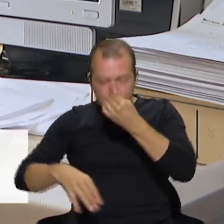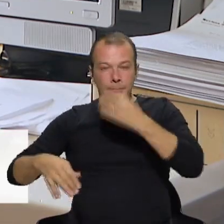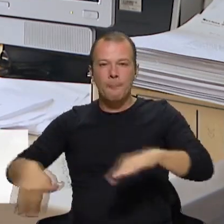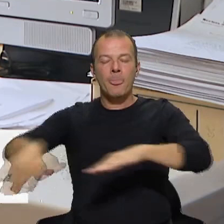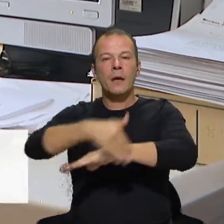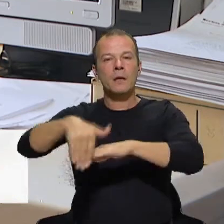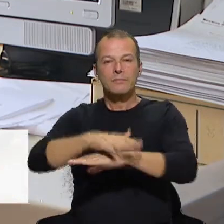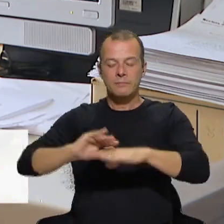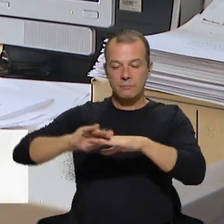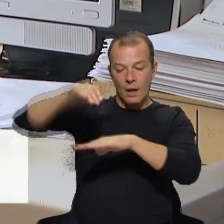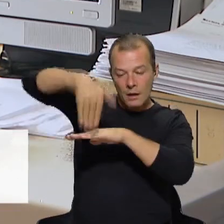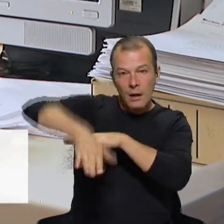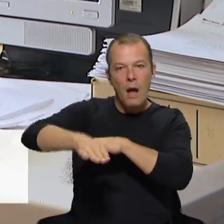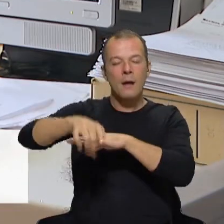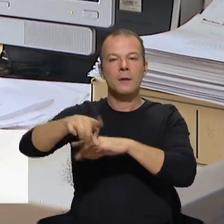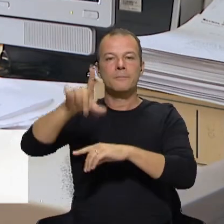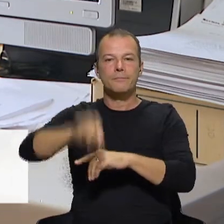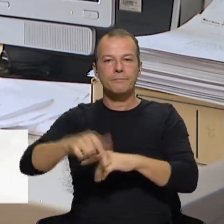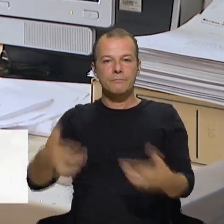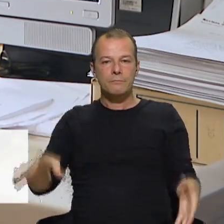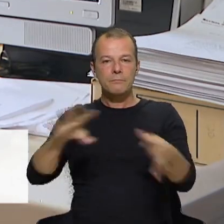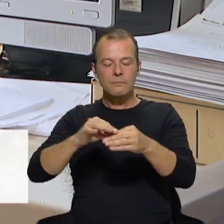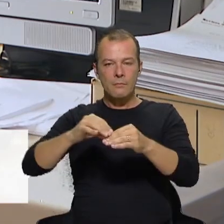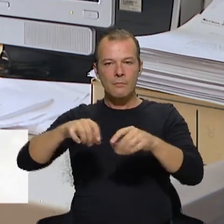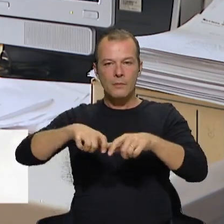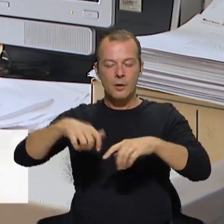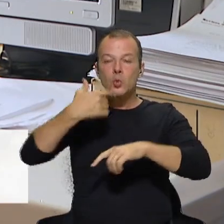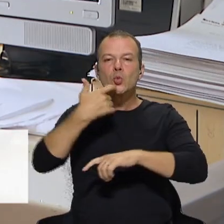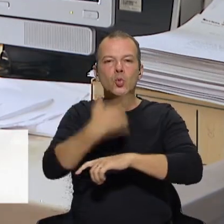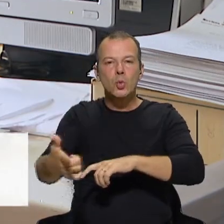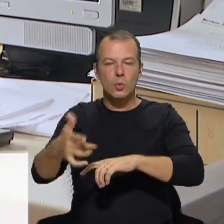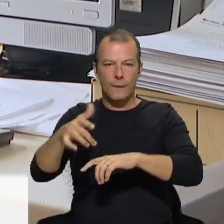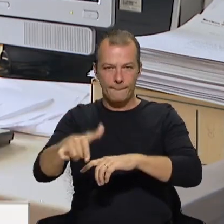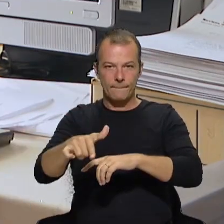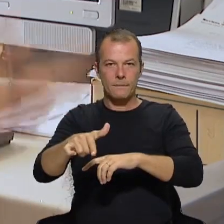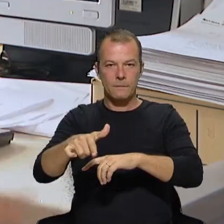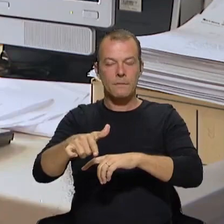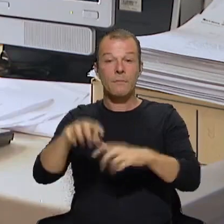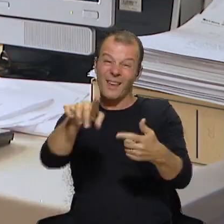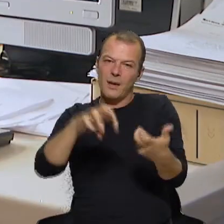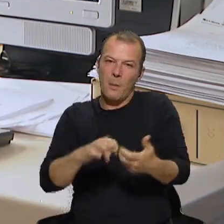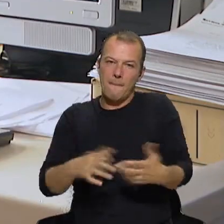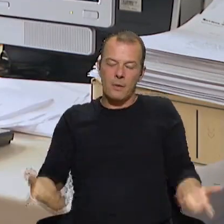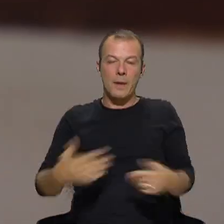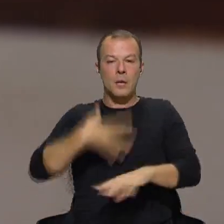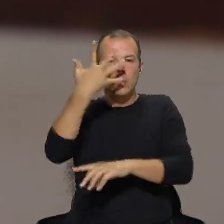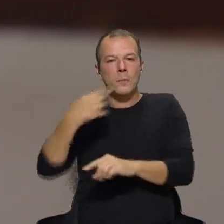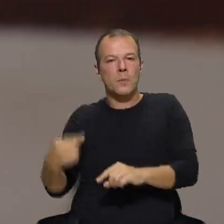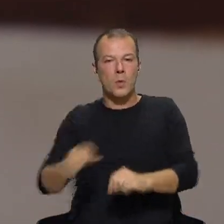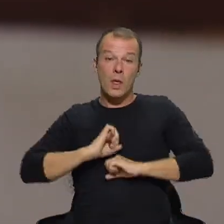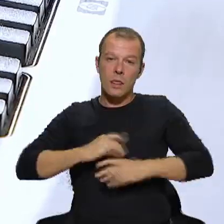serem inclinadas e os passeios bastante lapidados, tudo isso é o problema no meu